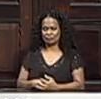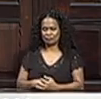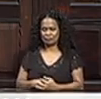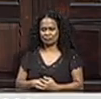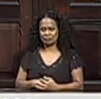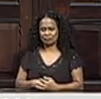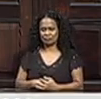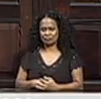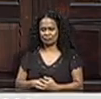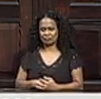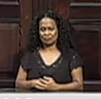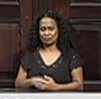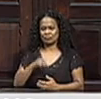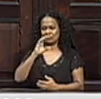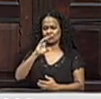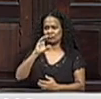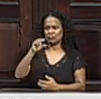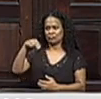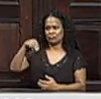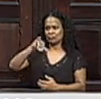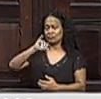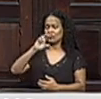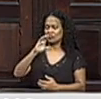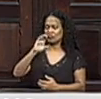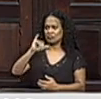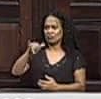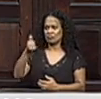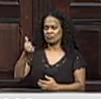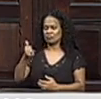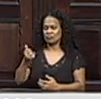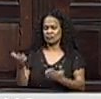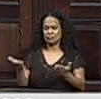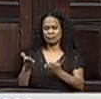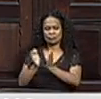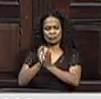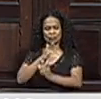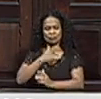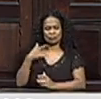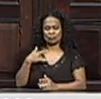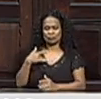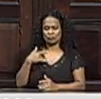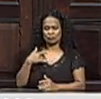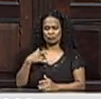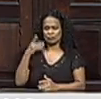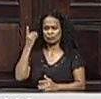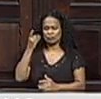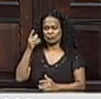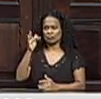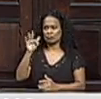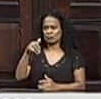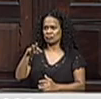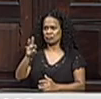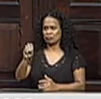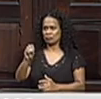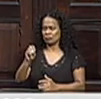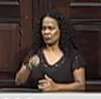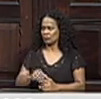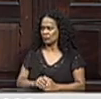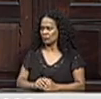Substituto da CCJ. CCJ. Obrigado. Pela Comissão de Saúde, deputado Fábio Silva. Deputado Dr.